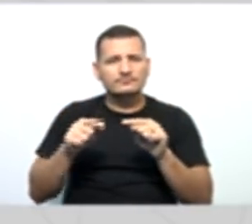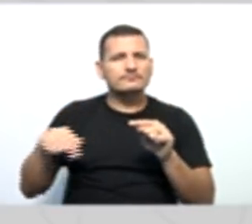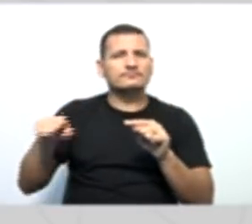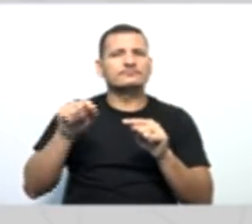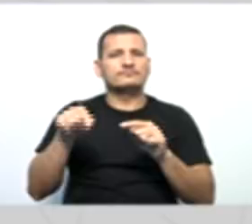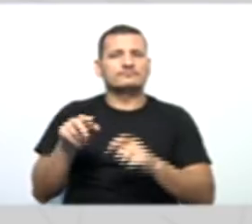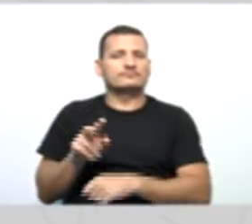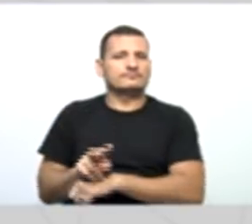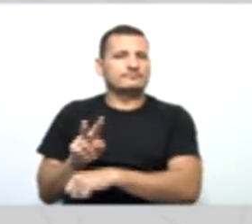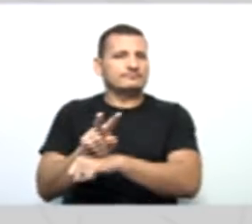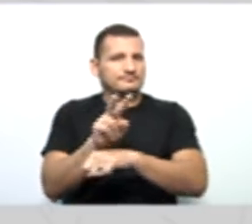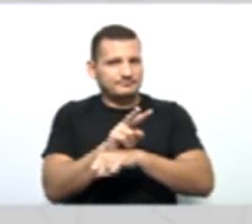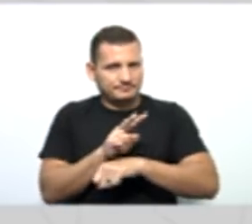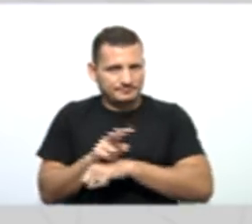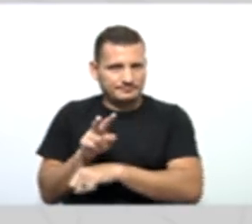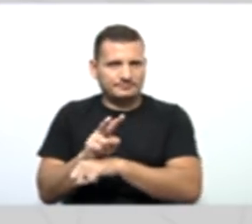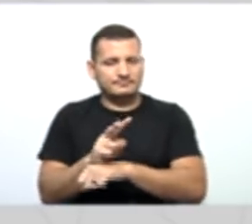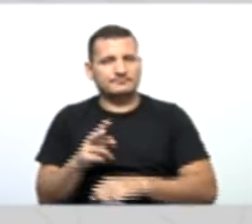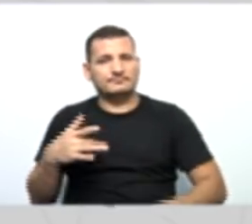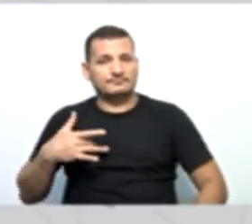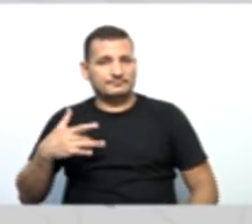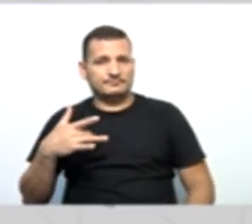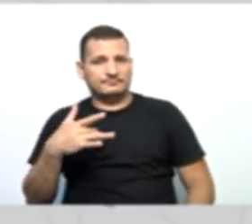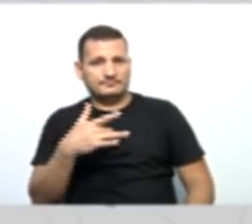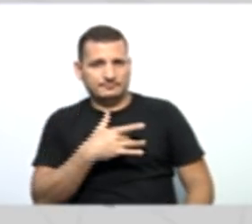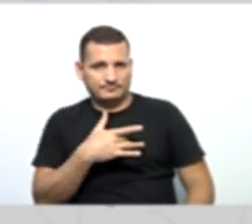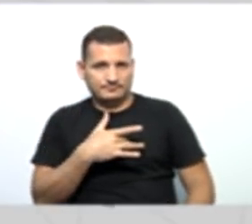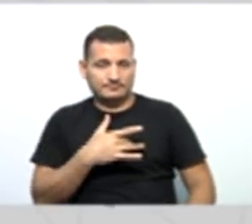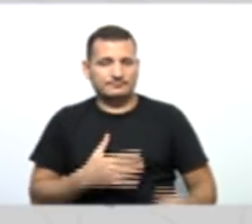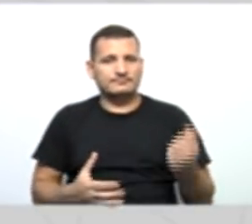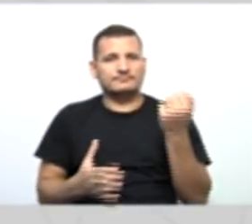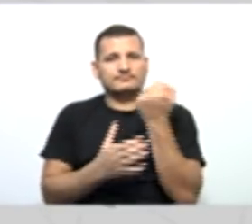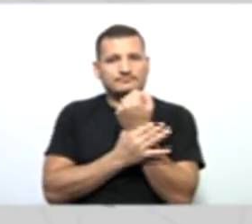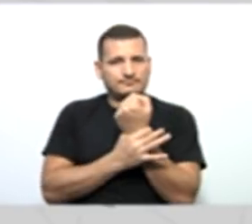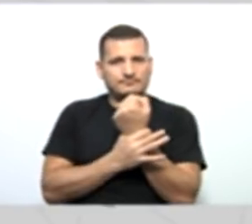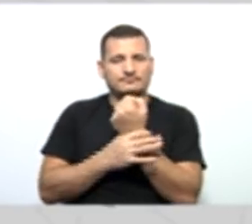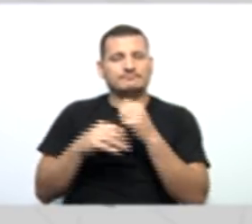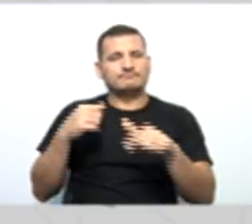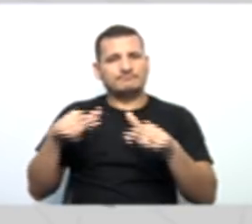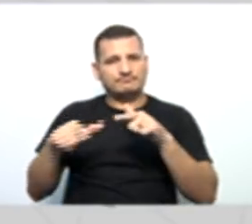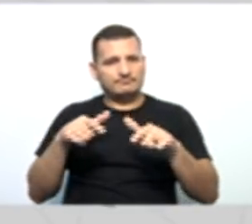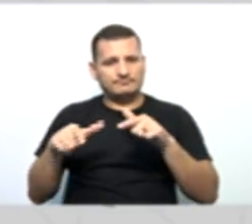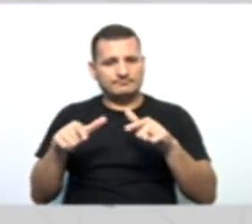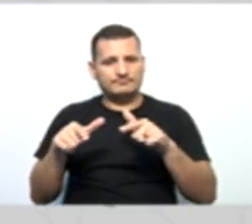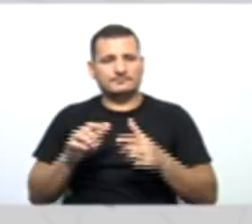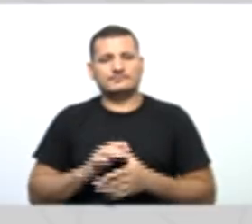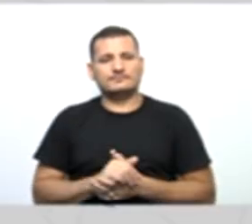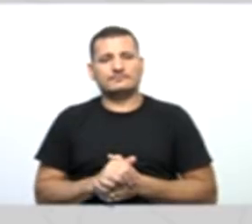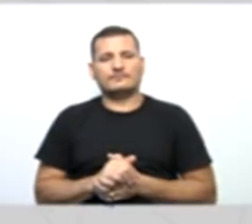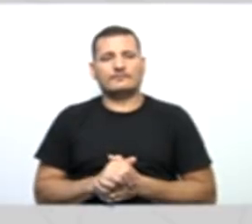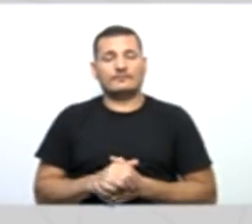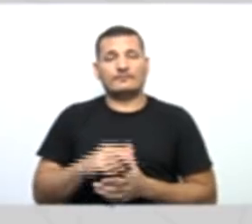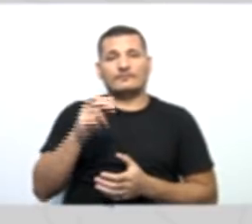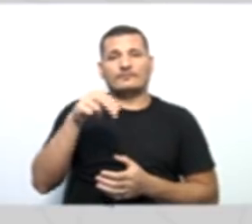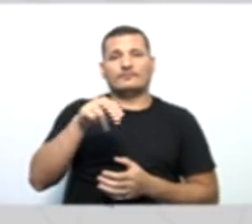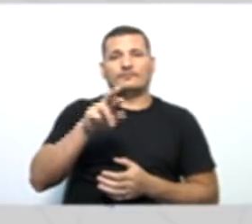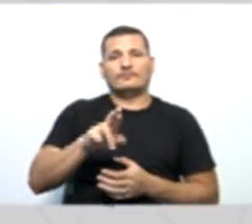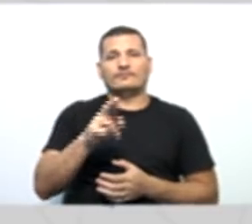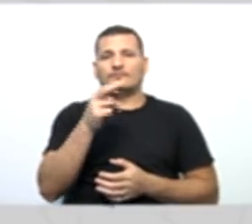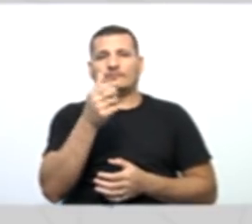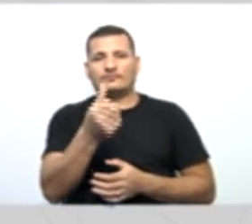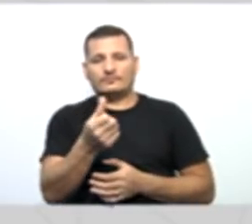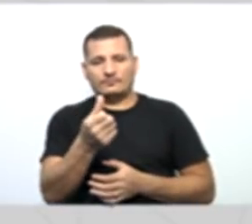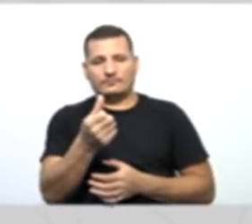pela saúde e segurança do trabalhador. A NR6, então, estabelece